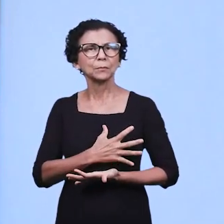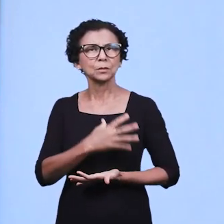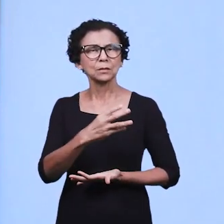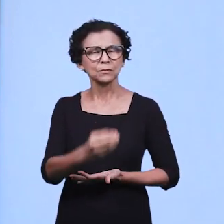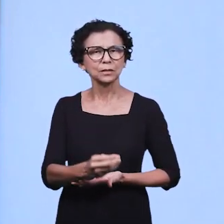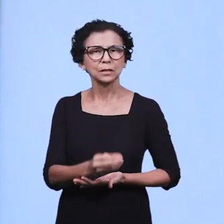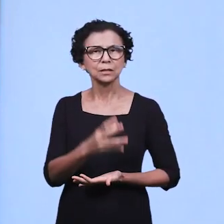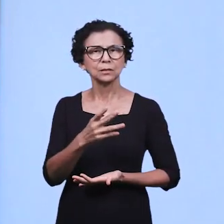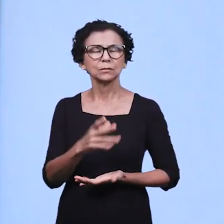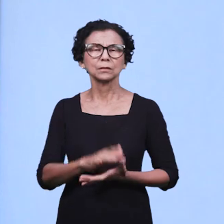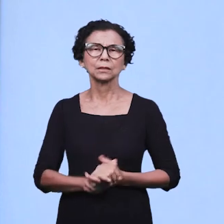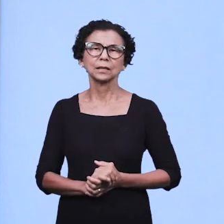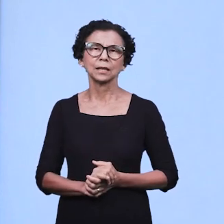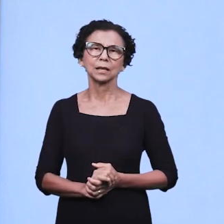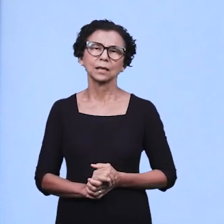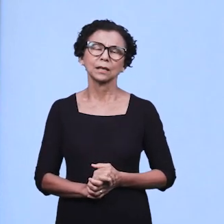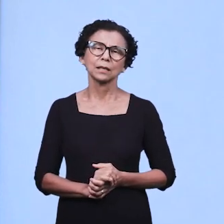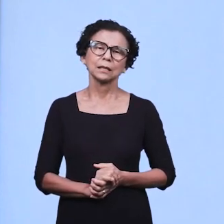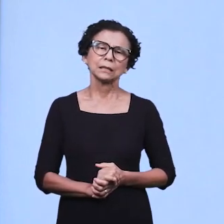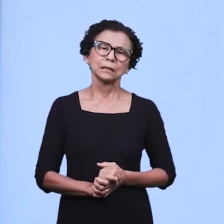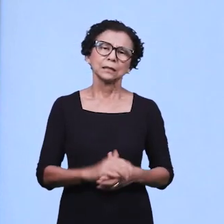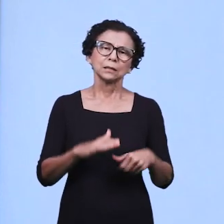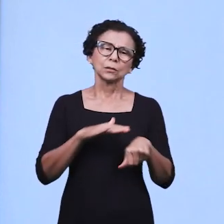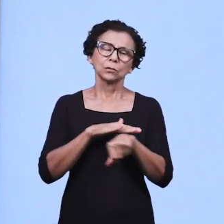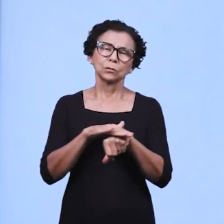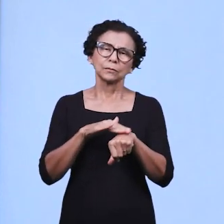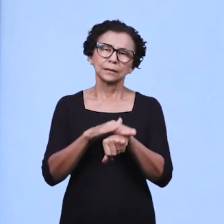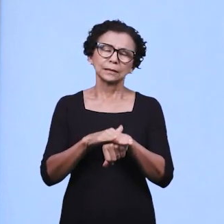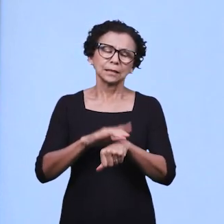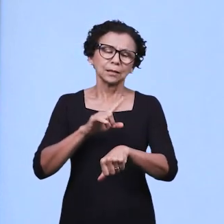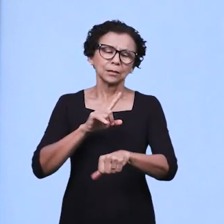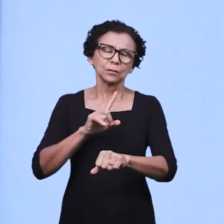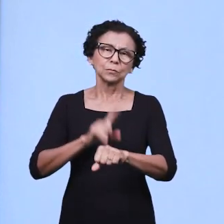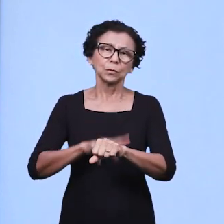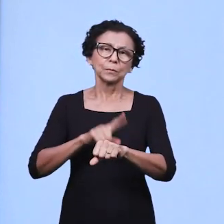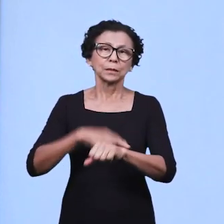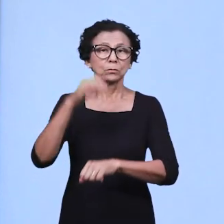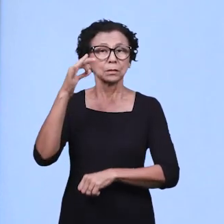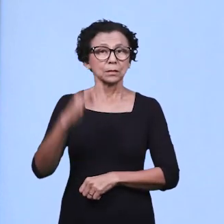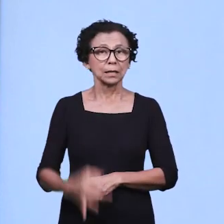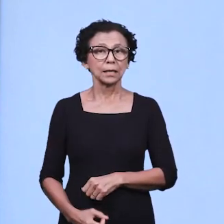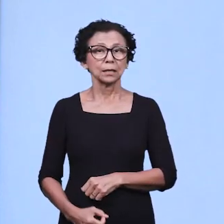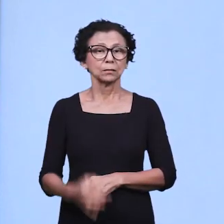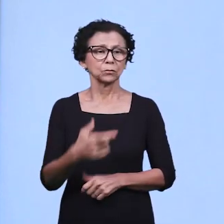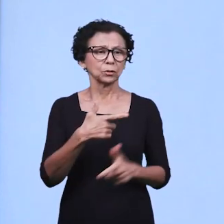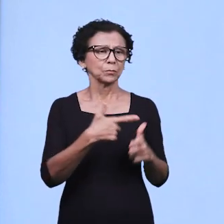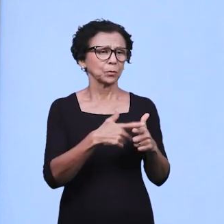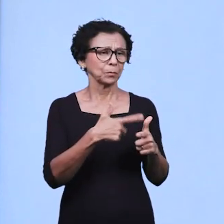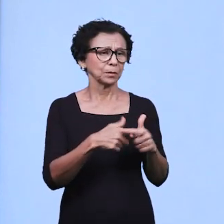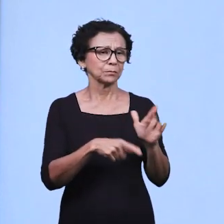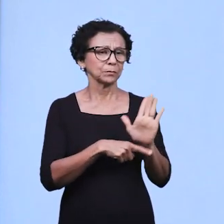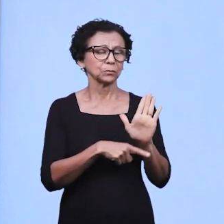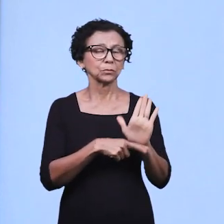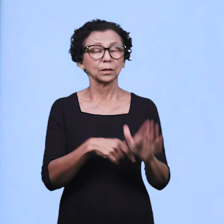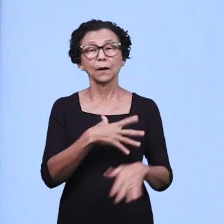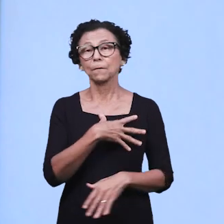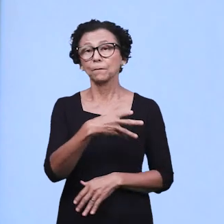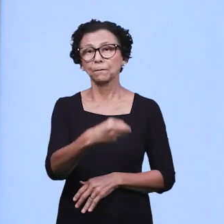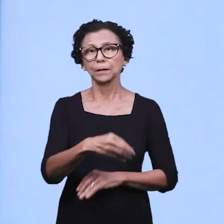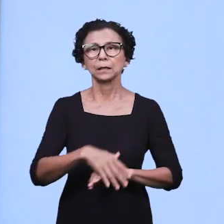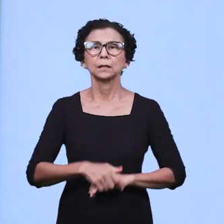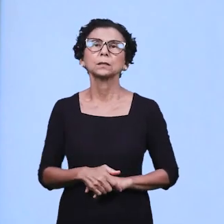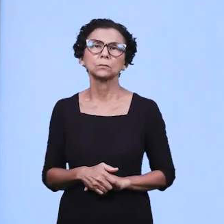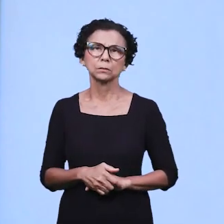na hora certa, quando eles tiveram um problema e nós ajudamos esse problema, quando nós ajudamos nossos filhos a